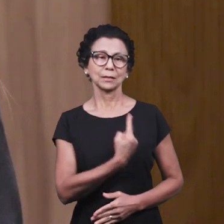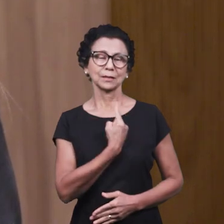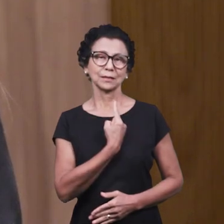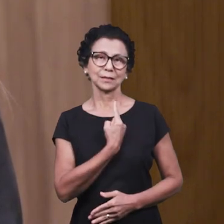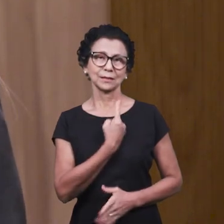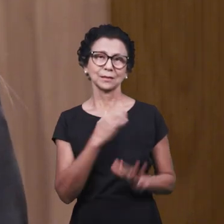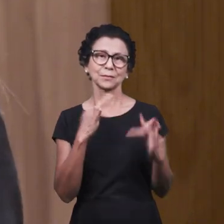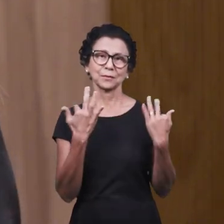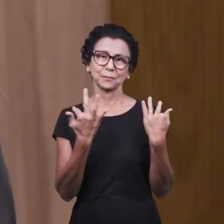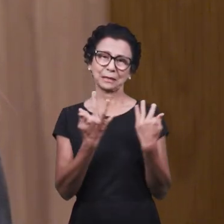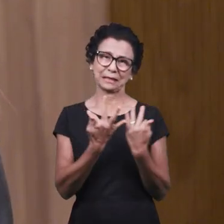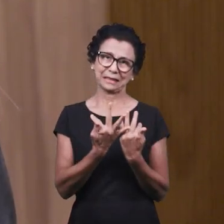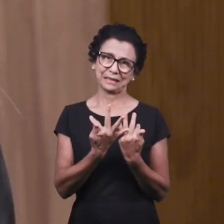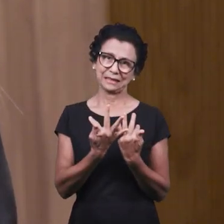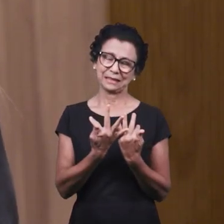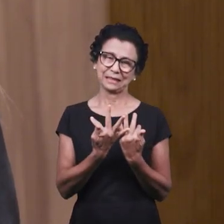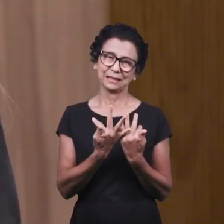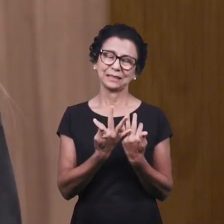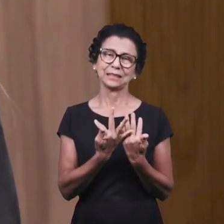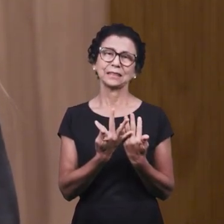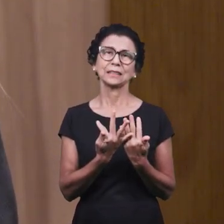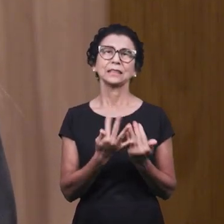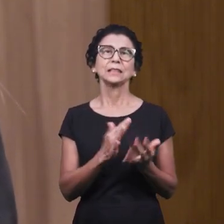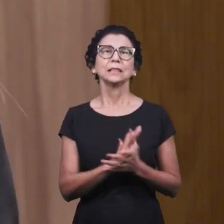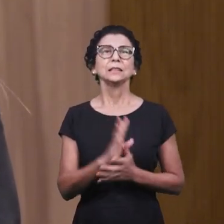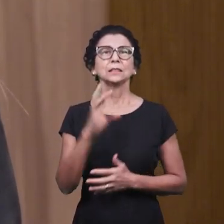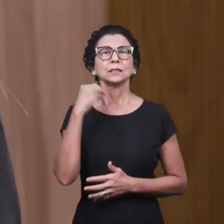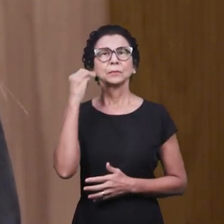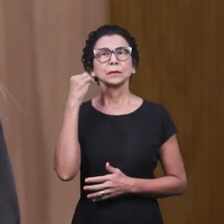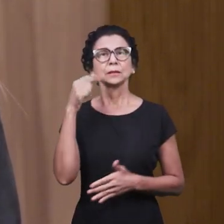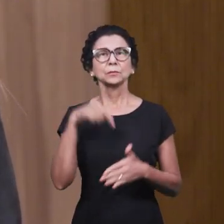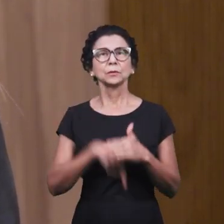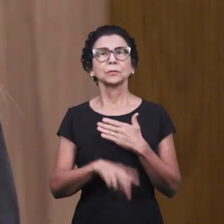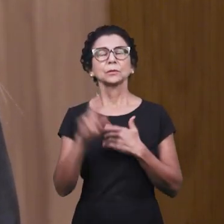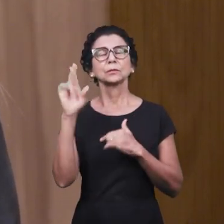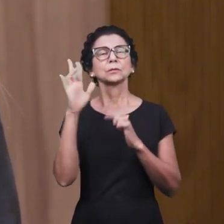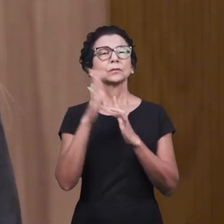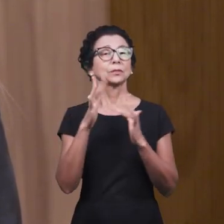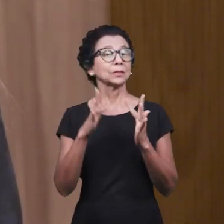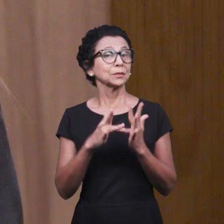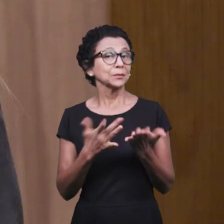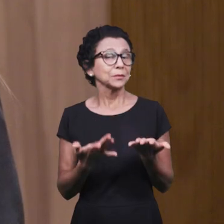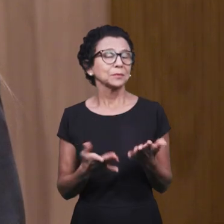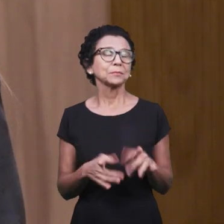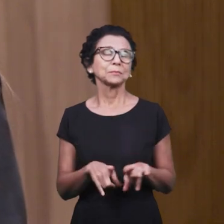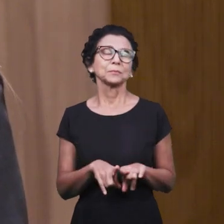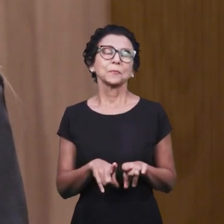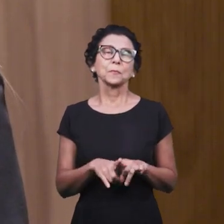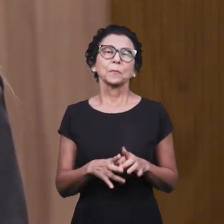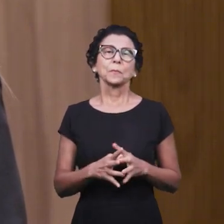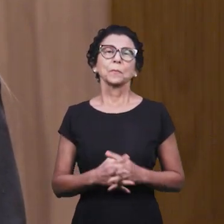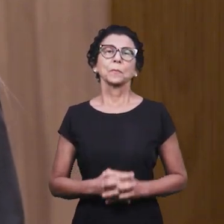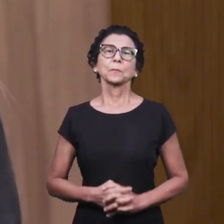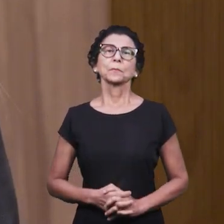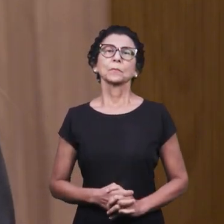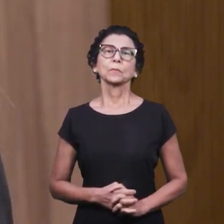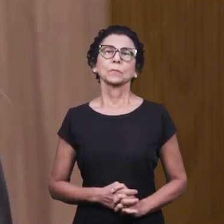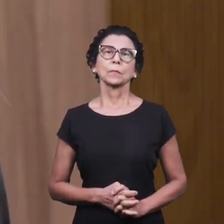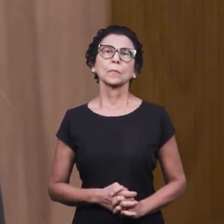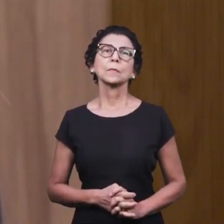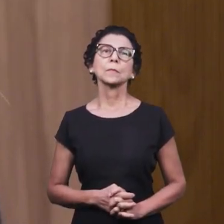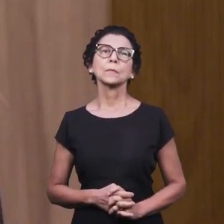puderam ter experiências profundas com o Senhor Jesus, inclusive. Então, a dica que